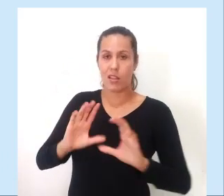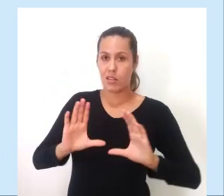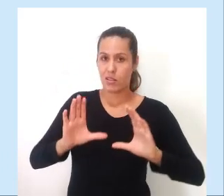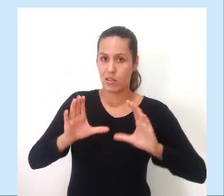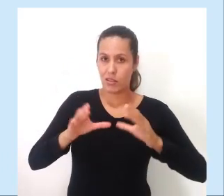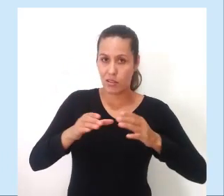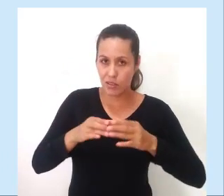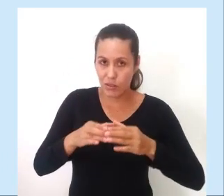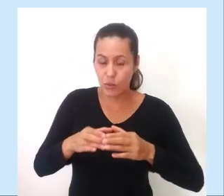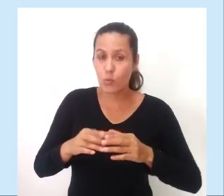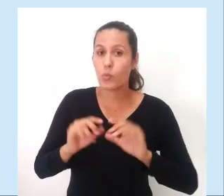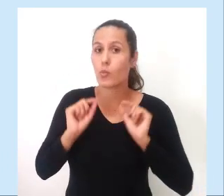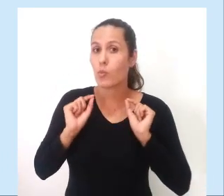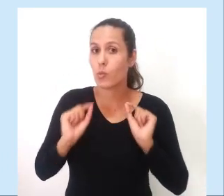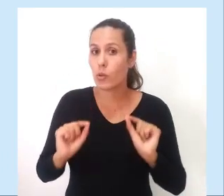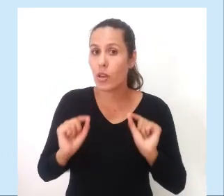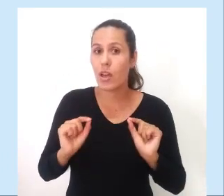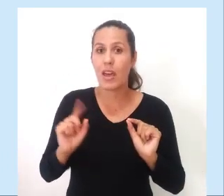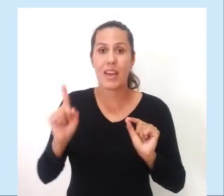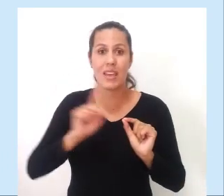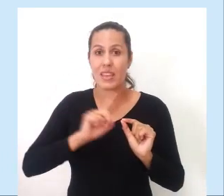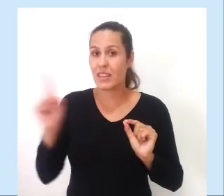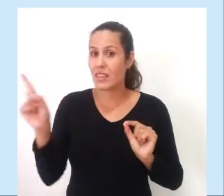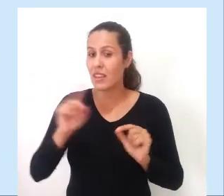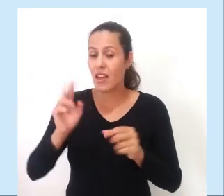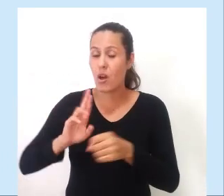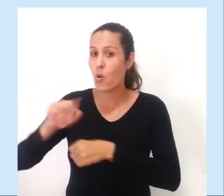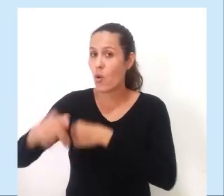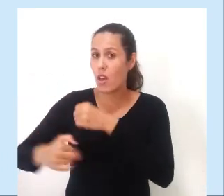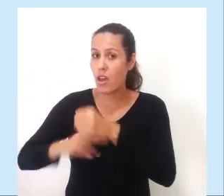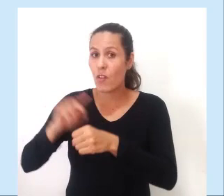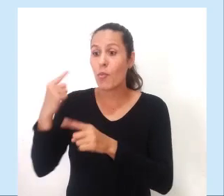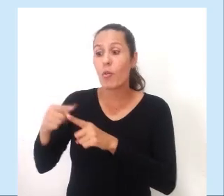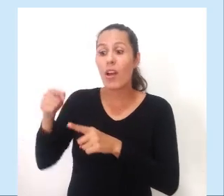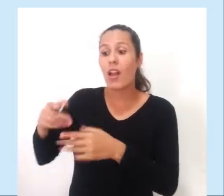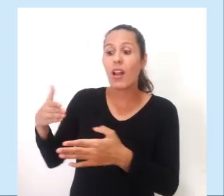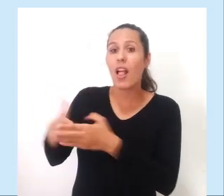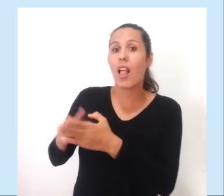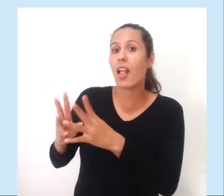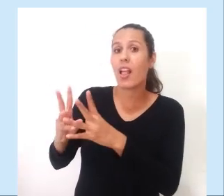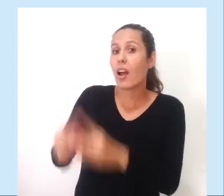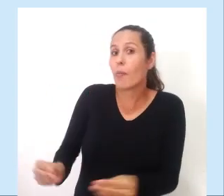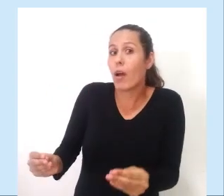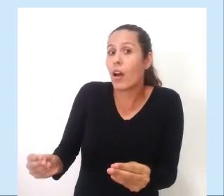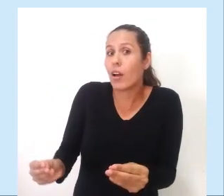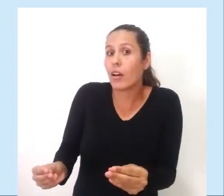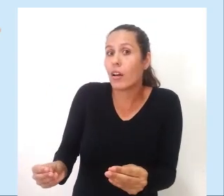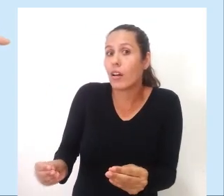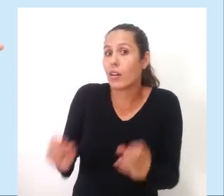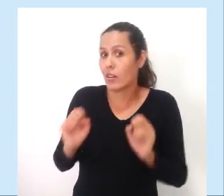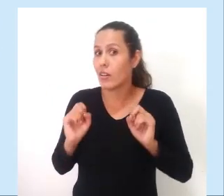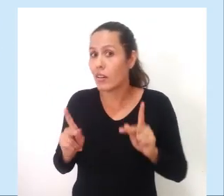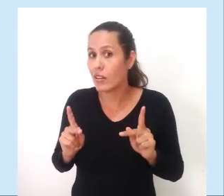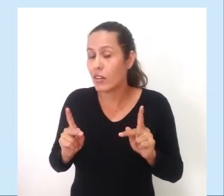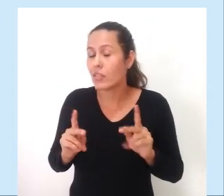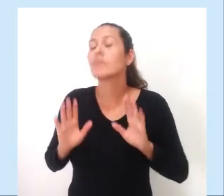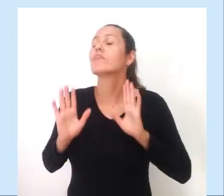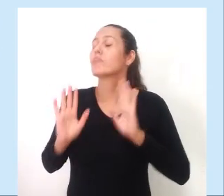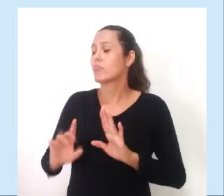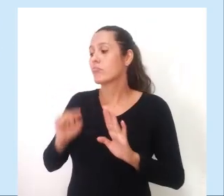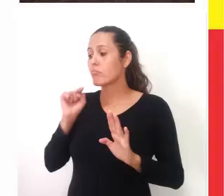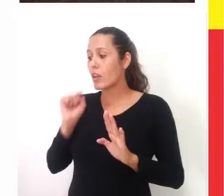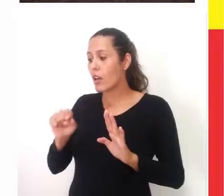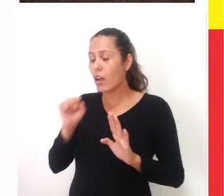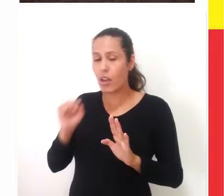vai ser classificado como não renovável. Vai acabar, então. Vejam